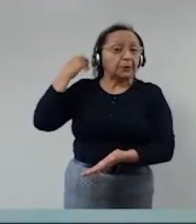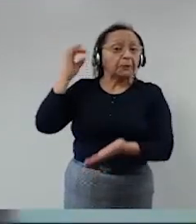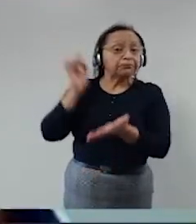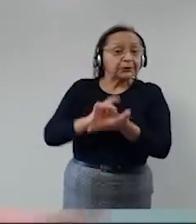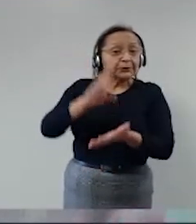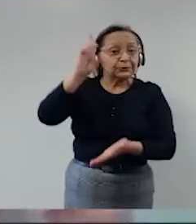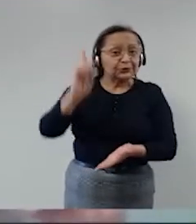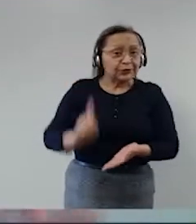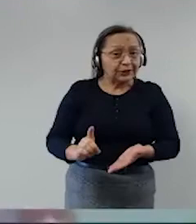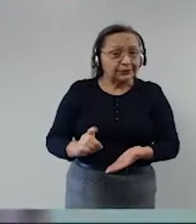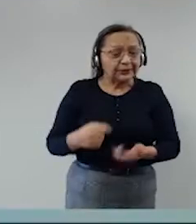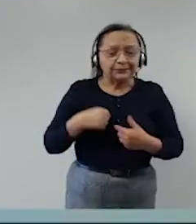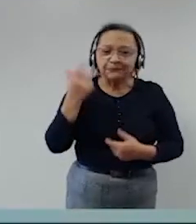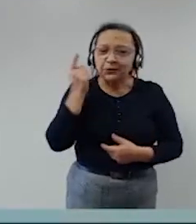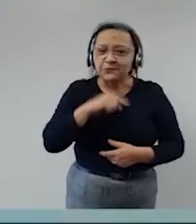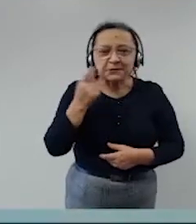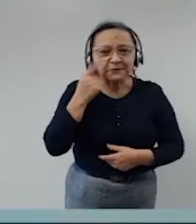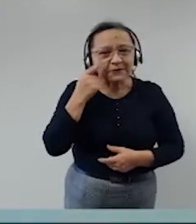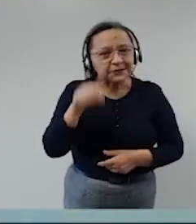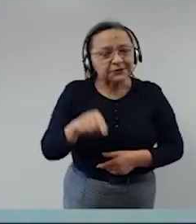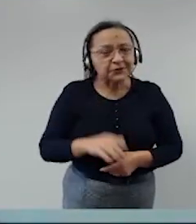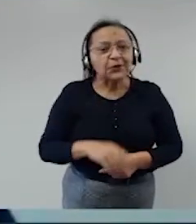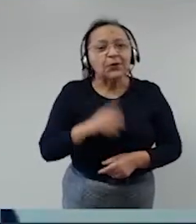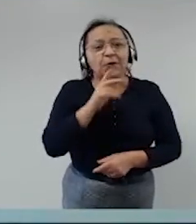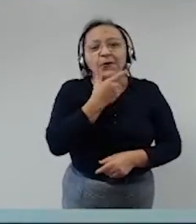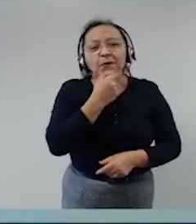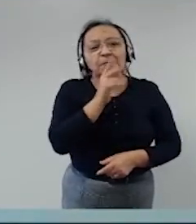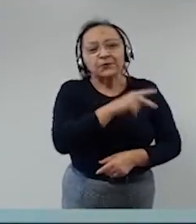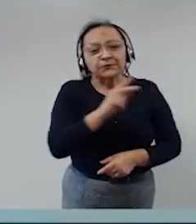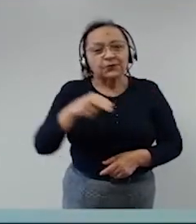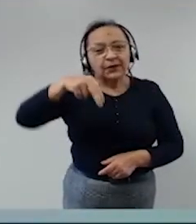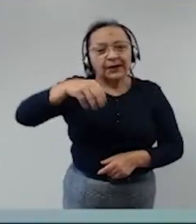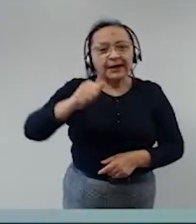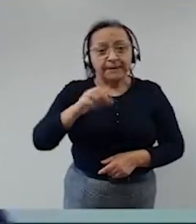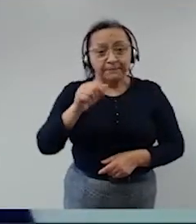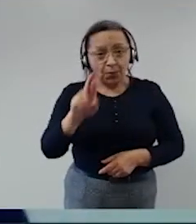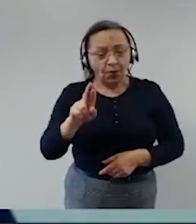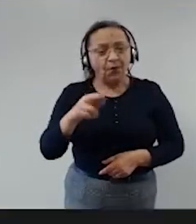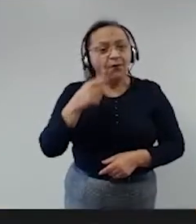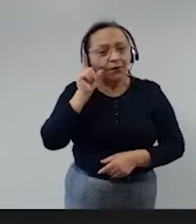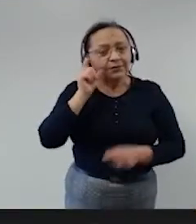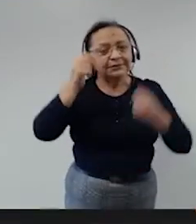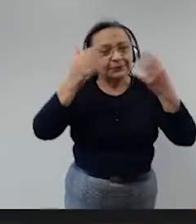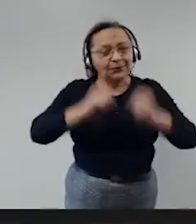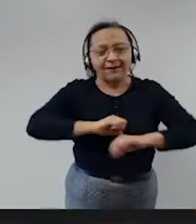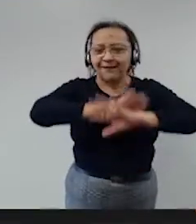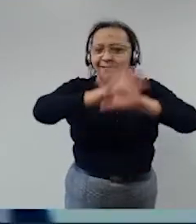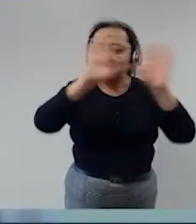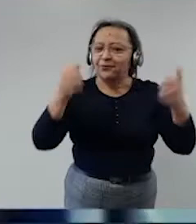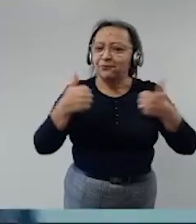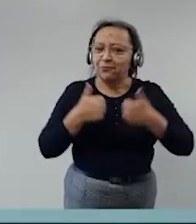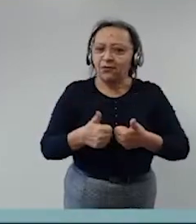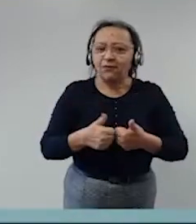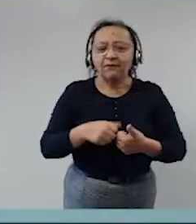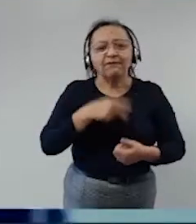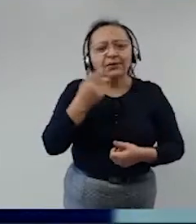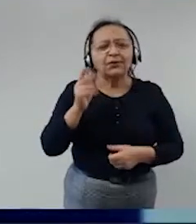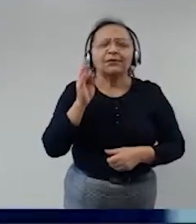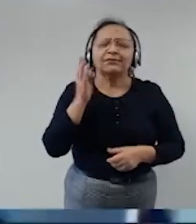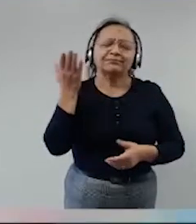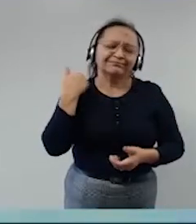sociais. Não consigo ver assim. E o professor Nabor foi muito feliz quando disse isso. Falou de Mauro Capelletti, quando esteve aqui no